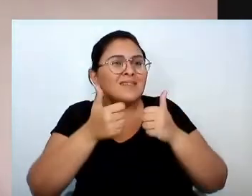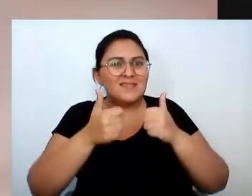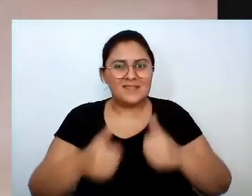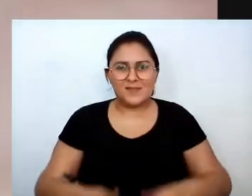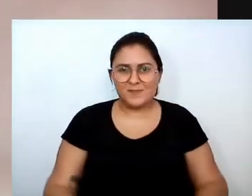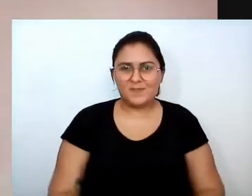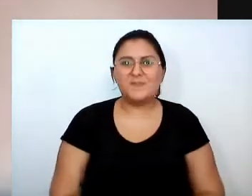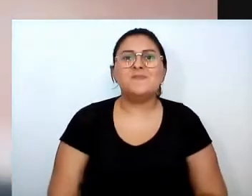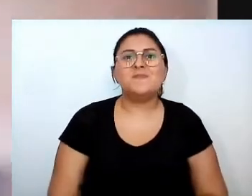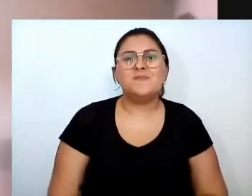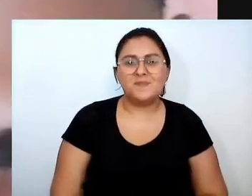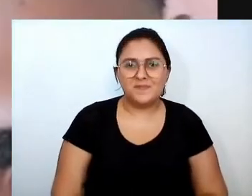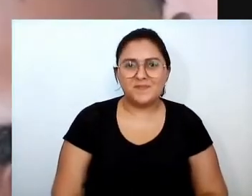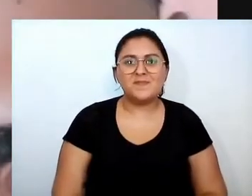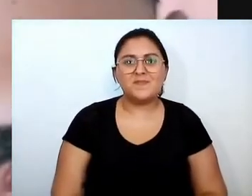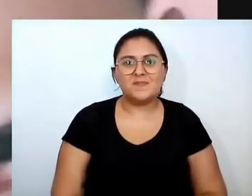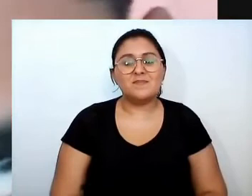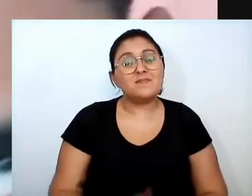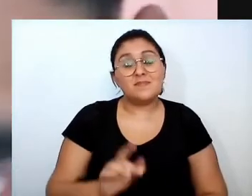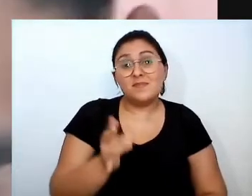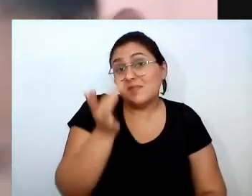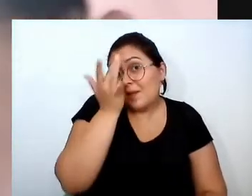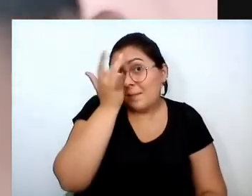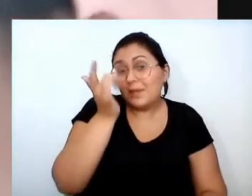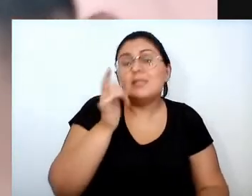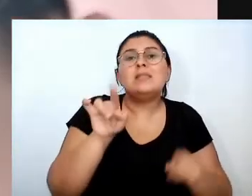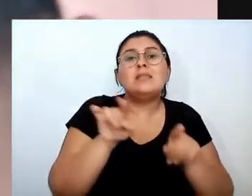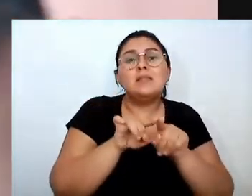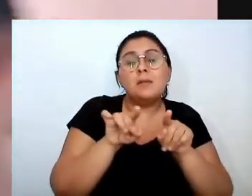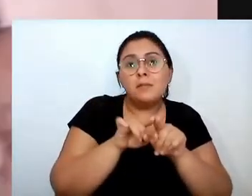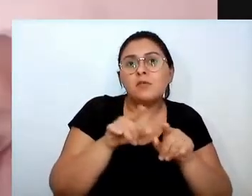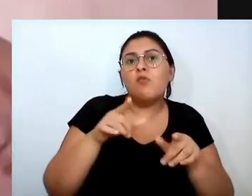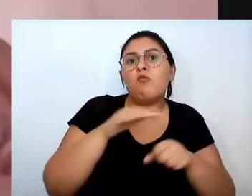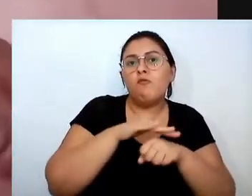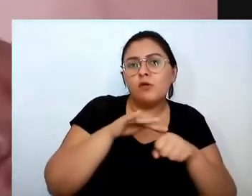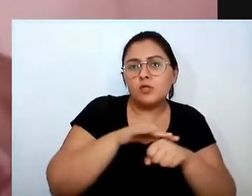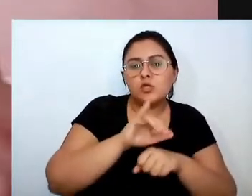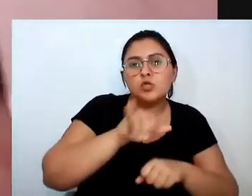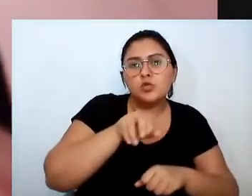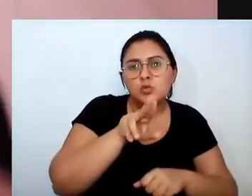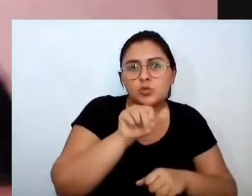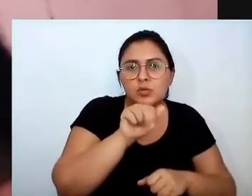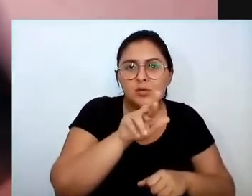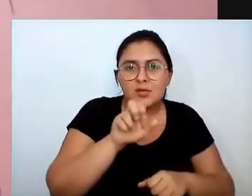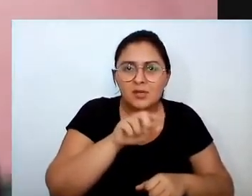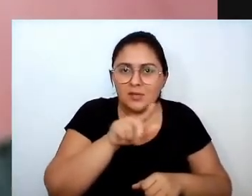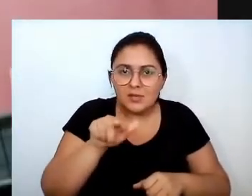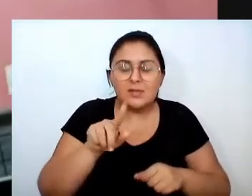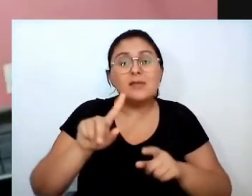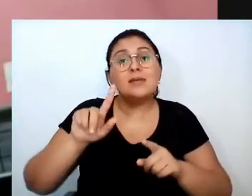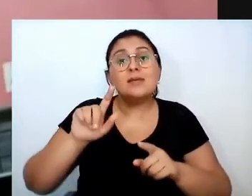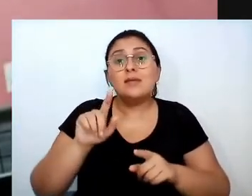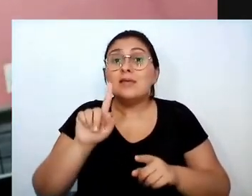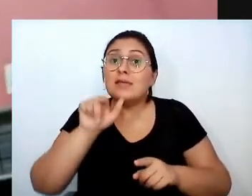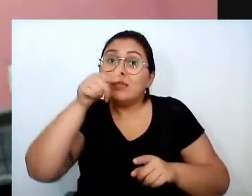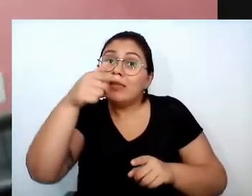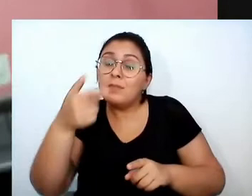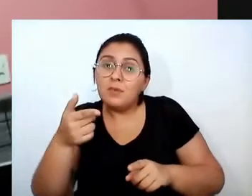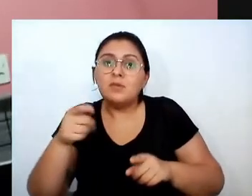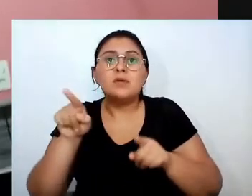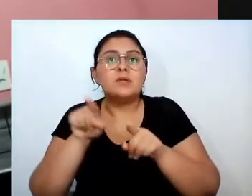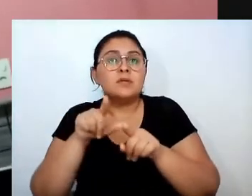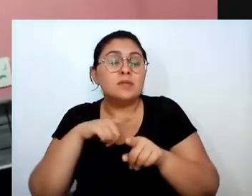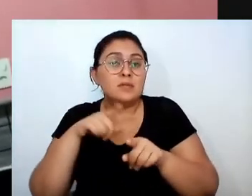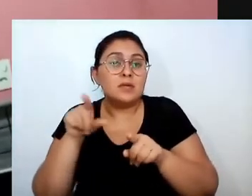nos próximos dias, teremos a participação do Juarez, teremos também ainda a Paula Viviane, certo? E aí, José, a gente já